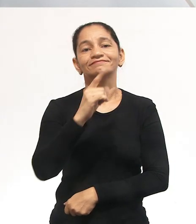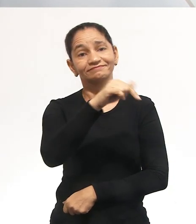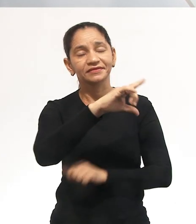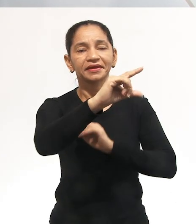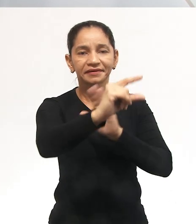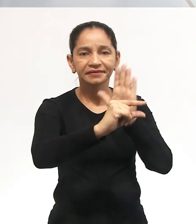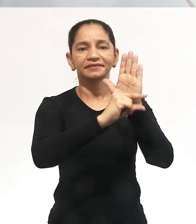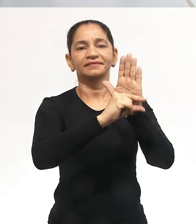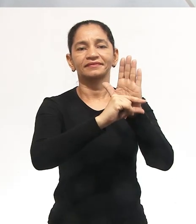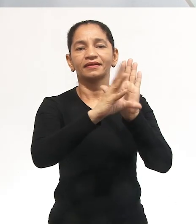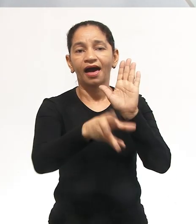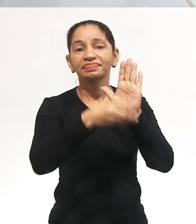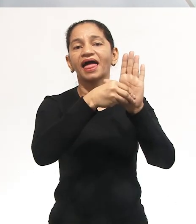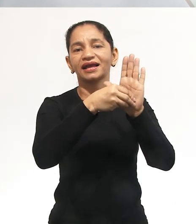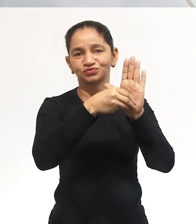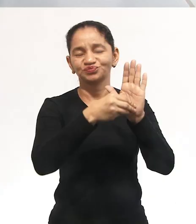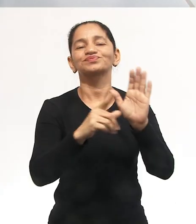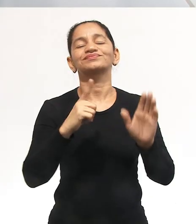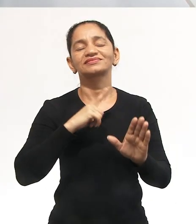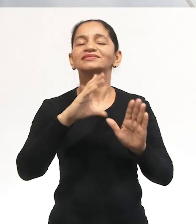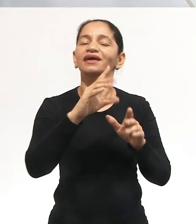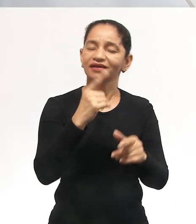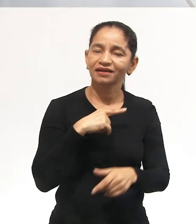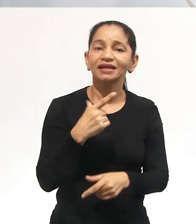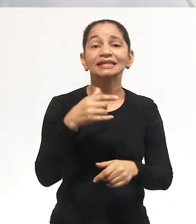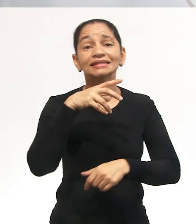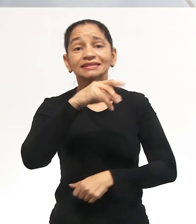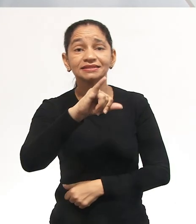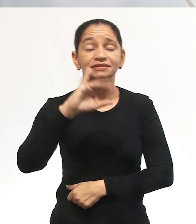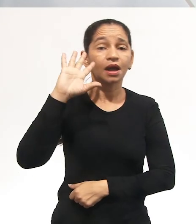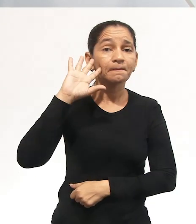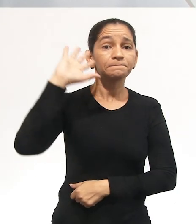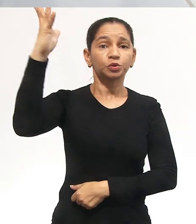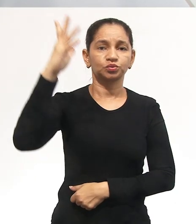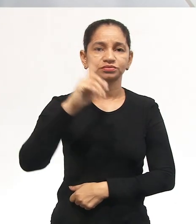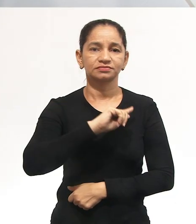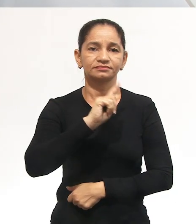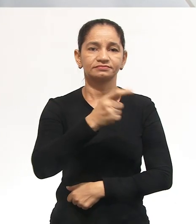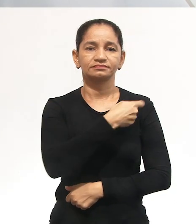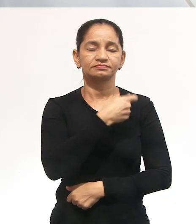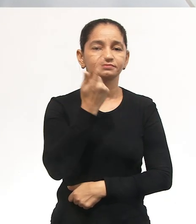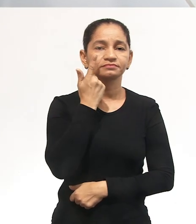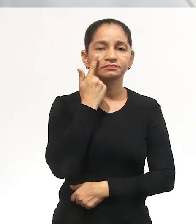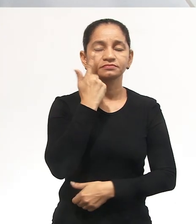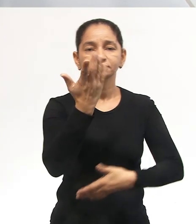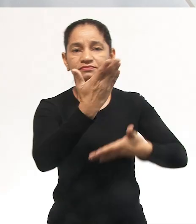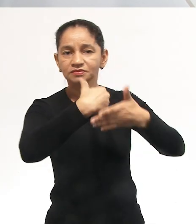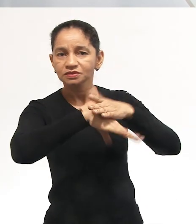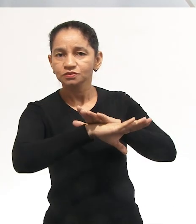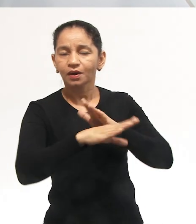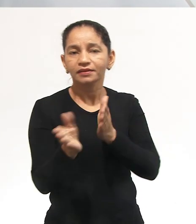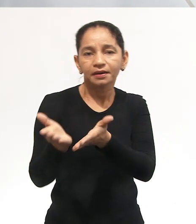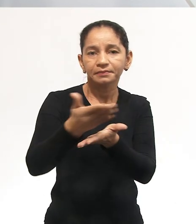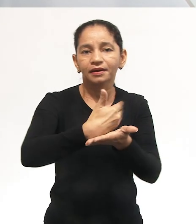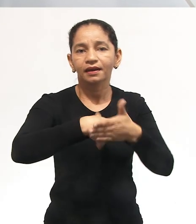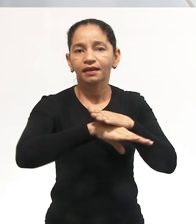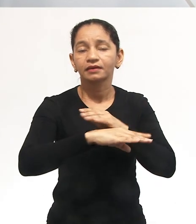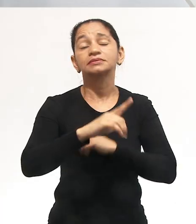Então, isso que acontece no orçamento que também serve para a nossa vida. Nós temos sempre que ter um valor guardado para